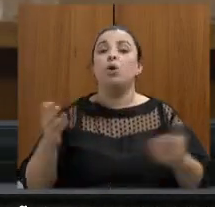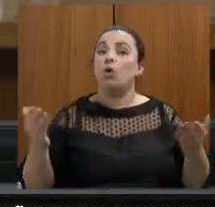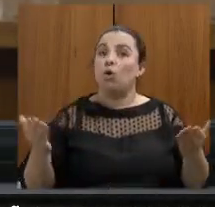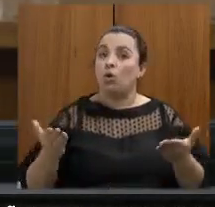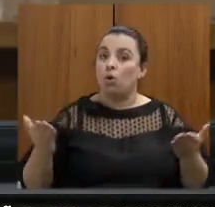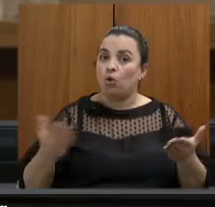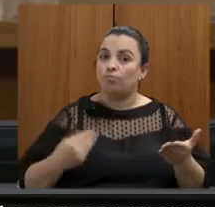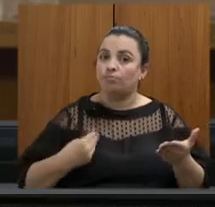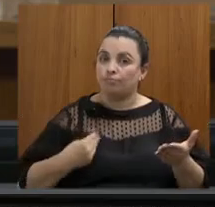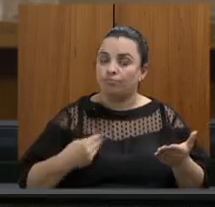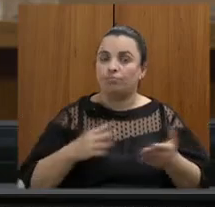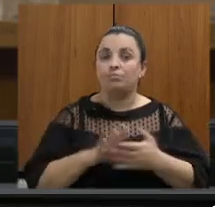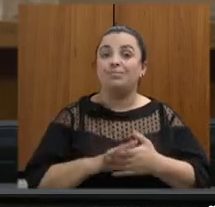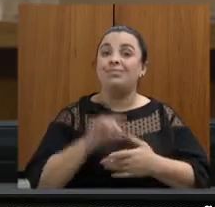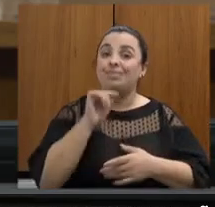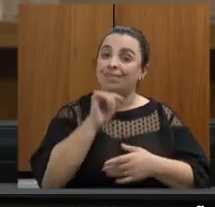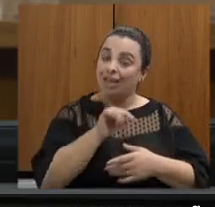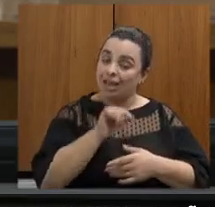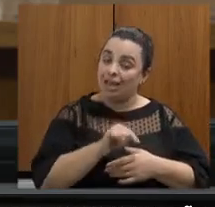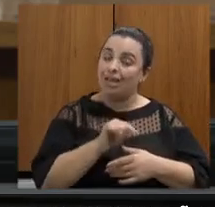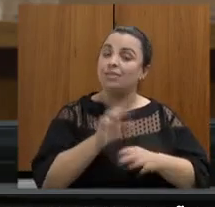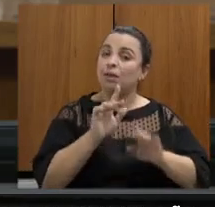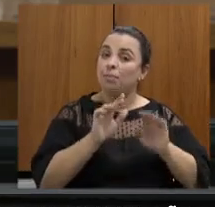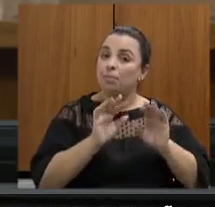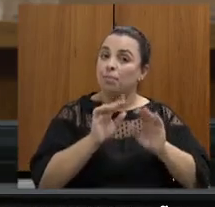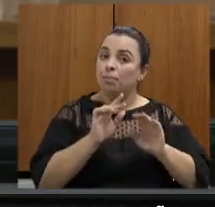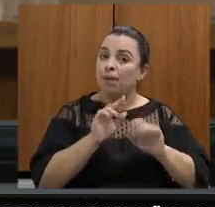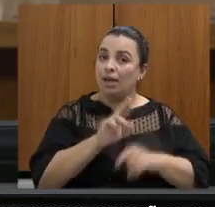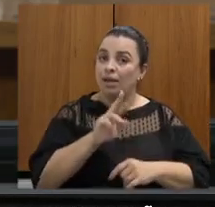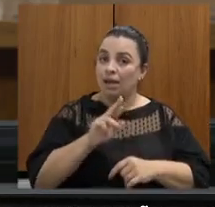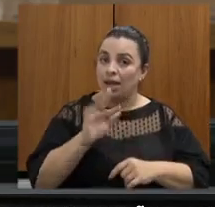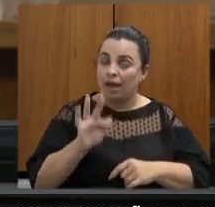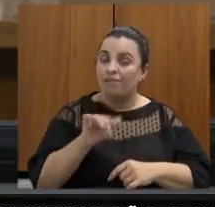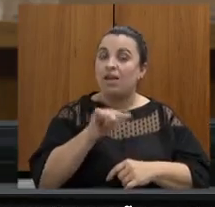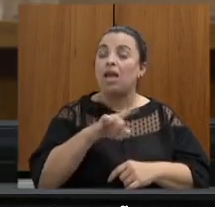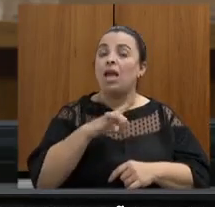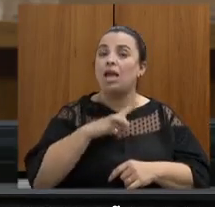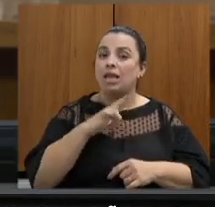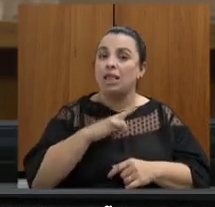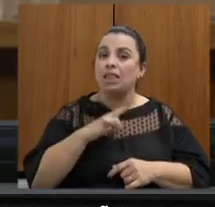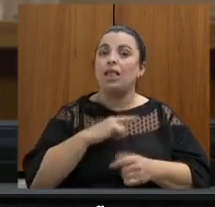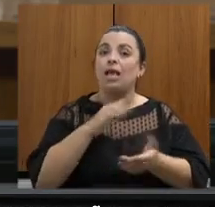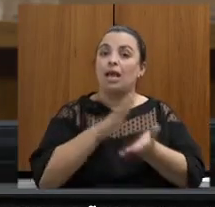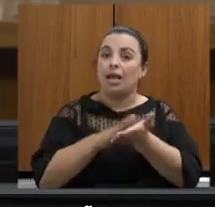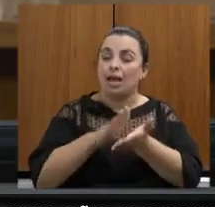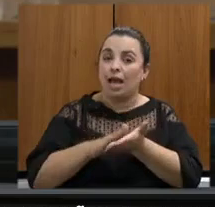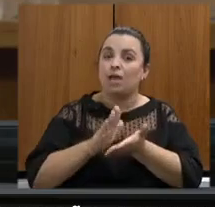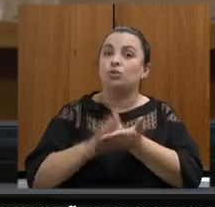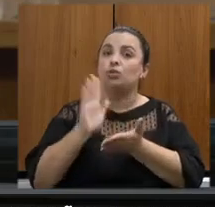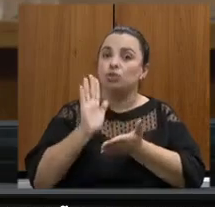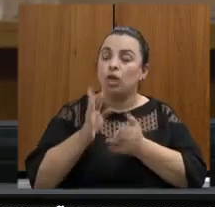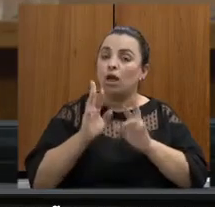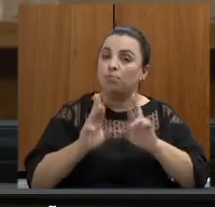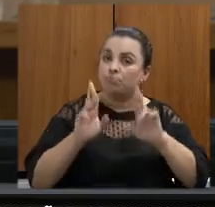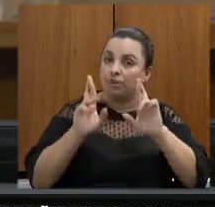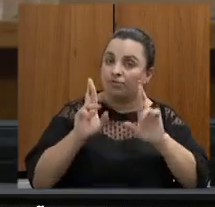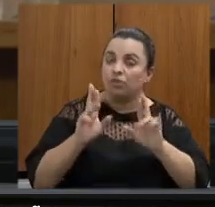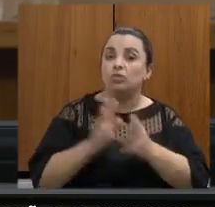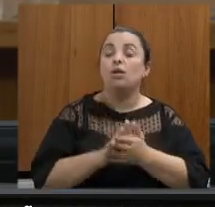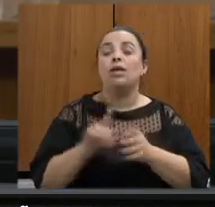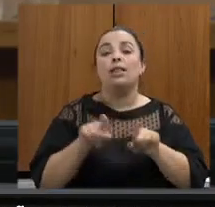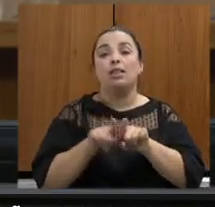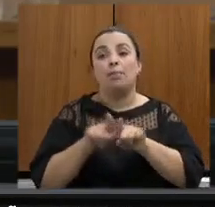de uma vez que eu falei o plano de recuperação fiscal ele é um plano que contém despesas projetadas e receitas